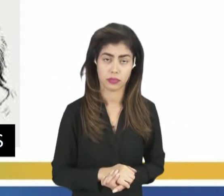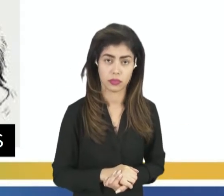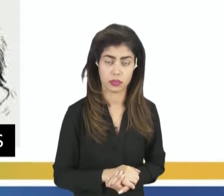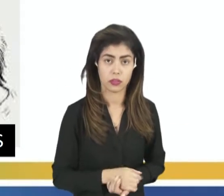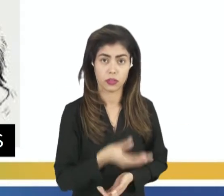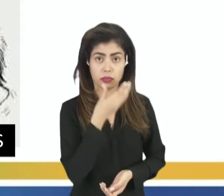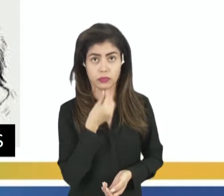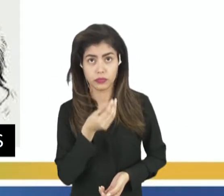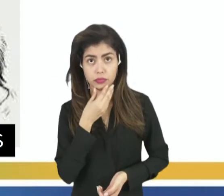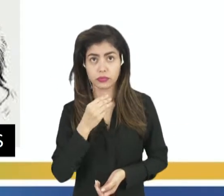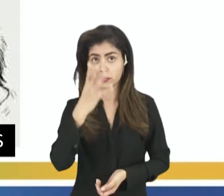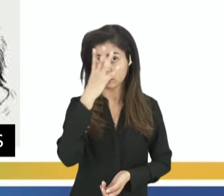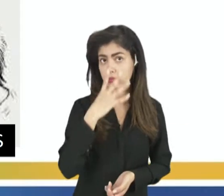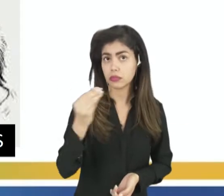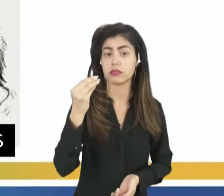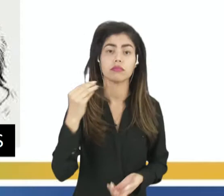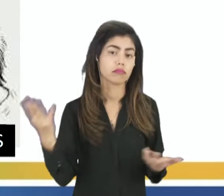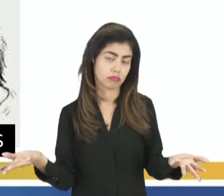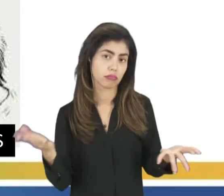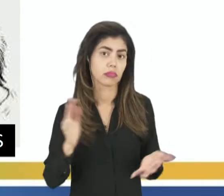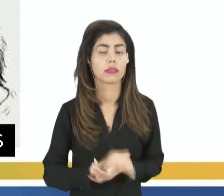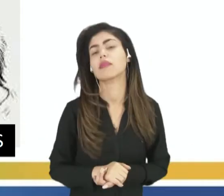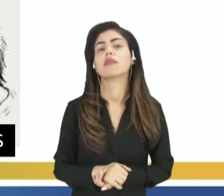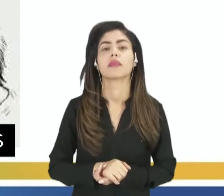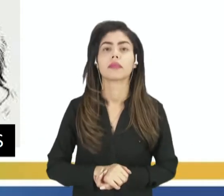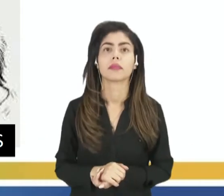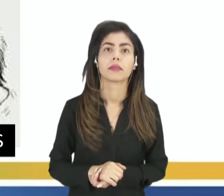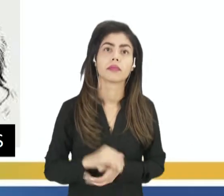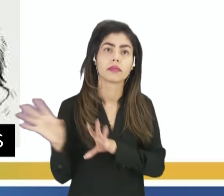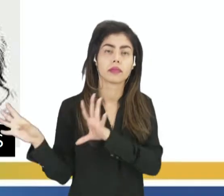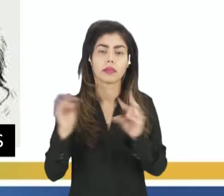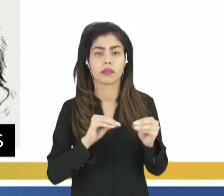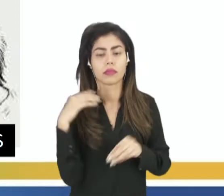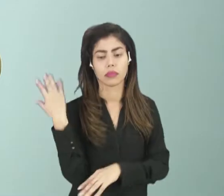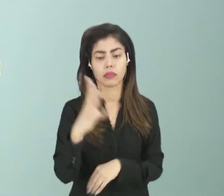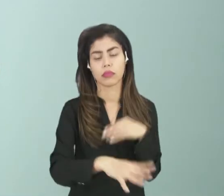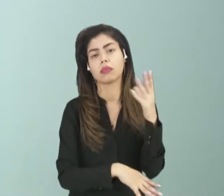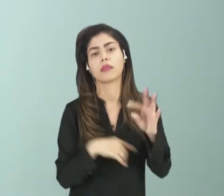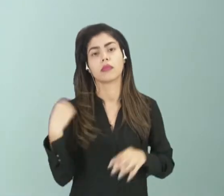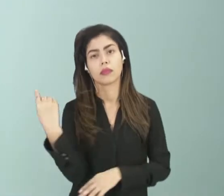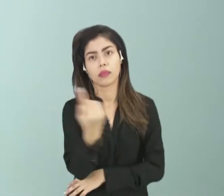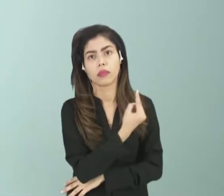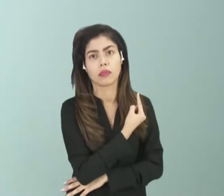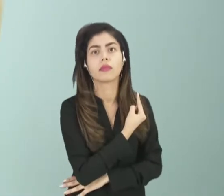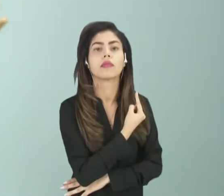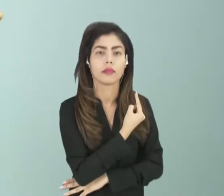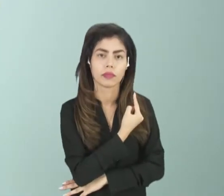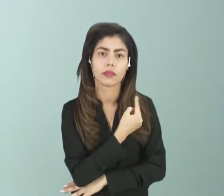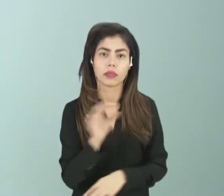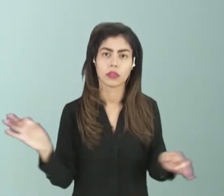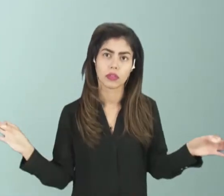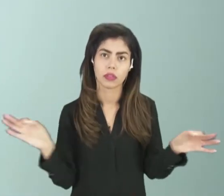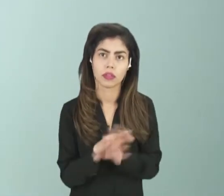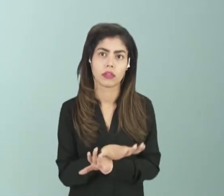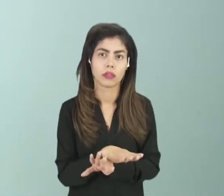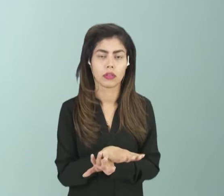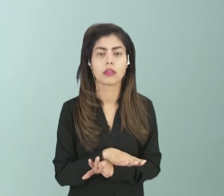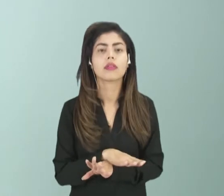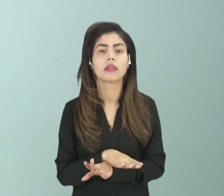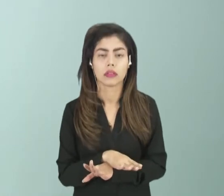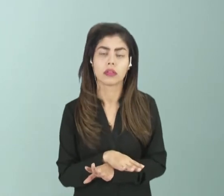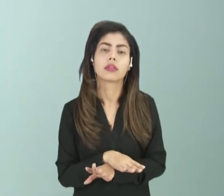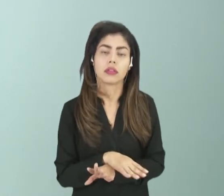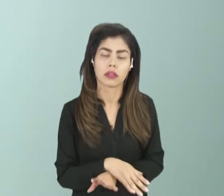Então, o homem é o lobo do homem. E lançados na natureza, nós literalmente nos aniquilamos. Então, para